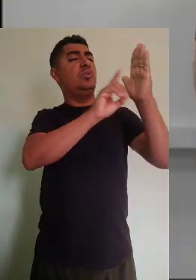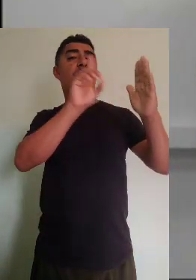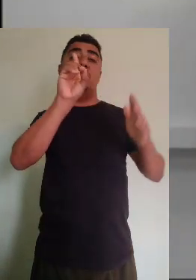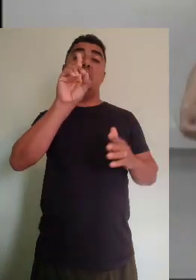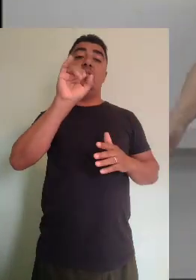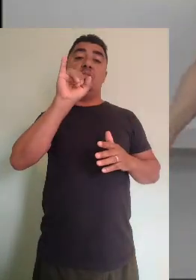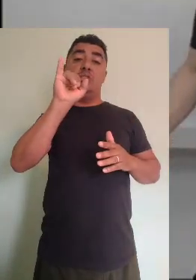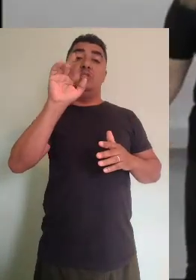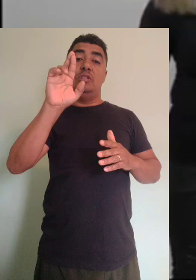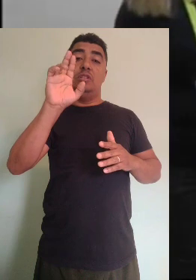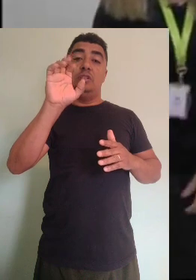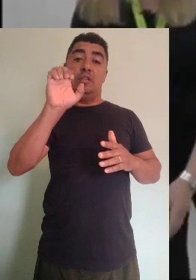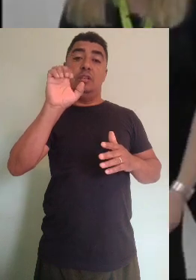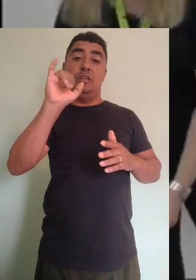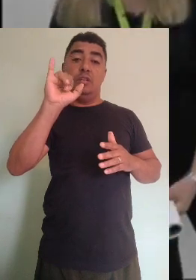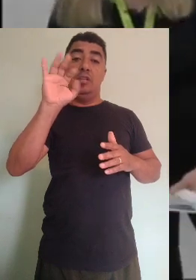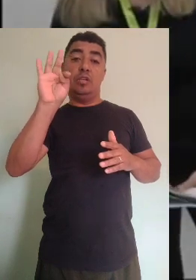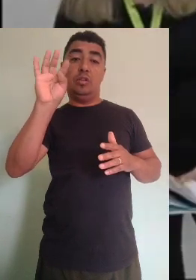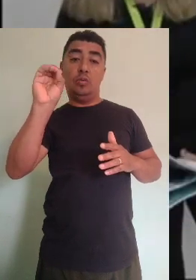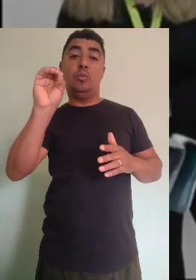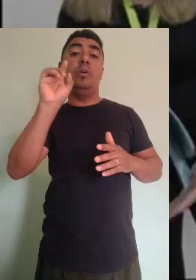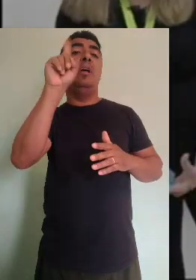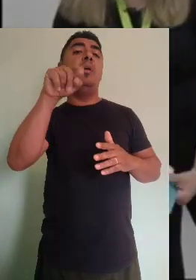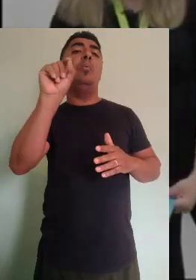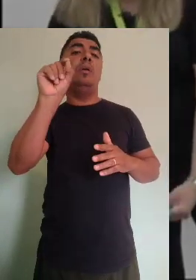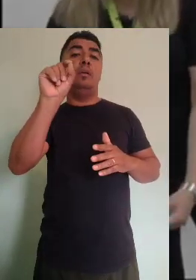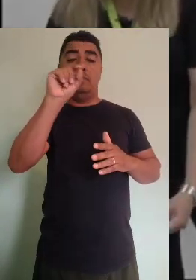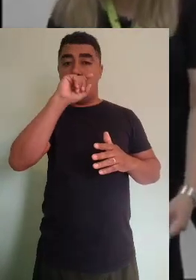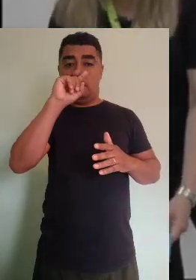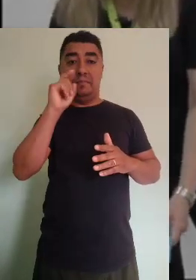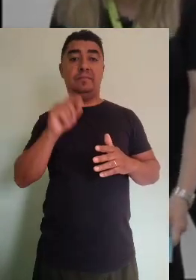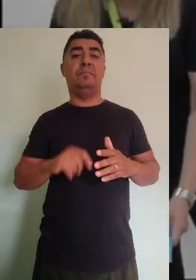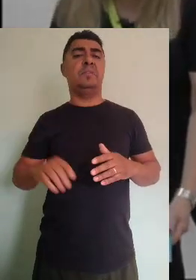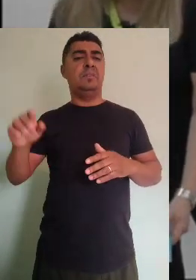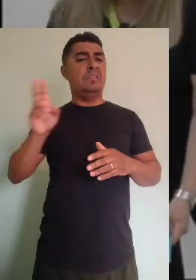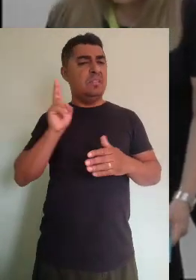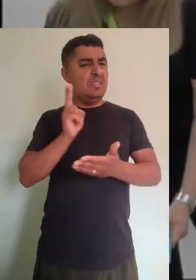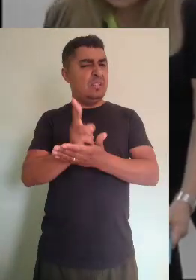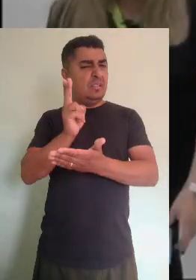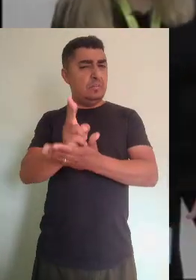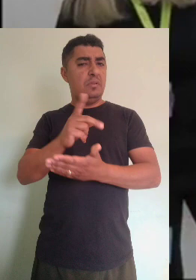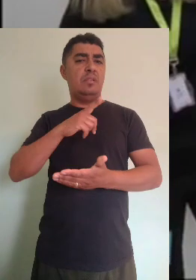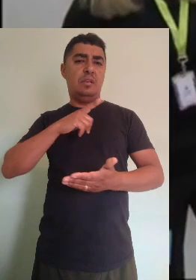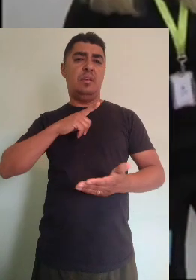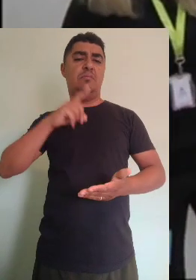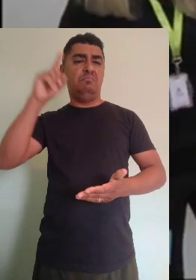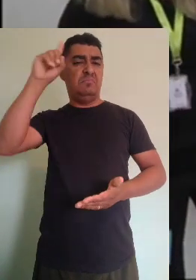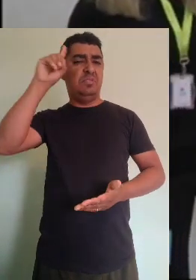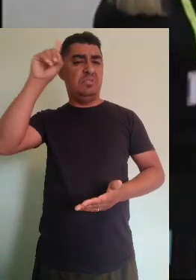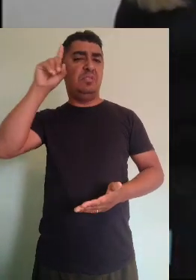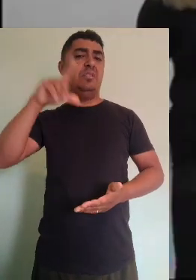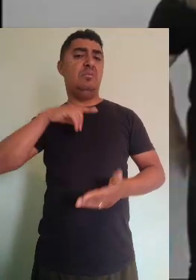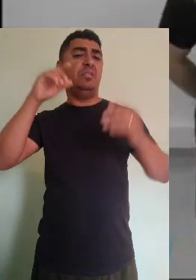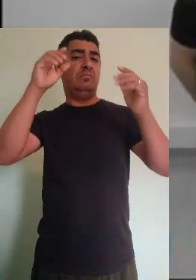né? Os direitos, na verdade, eles permeiam o nosso dia a dia, tá? Em todas as situações,